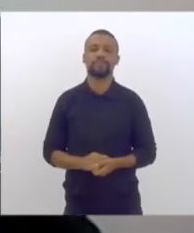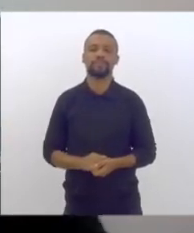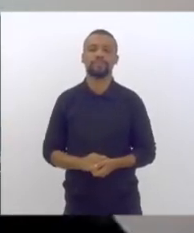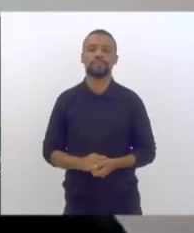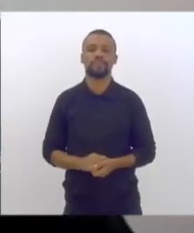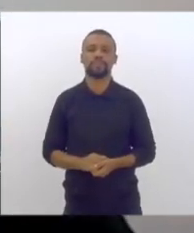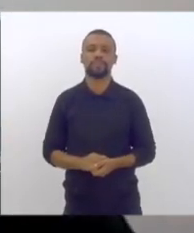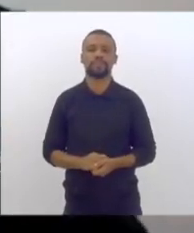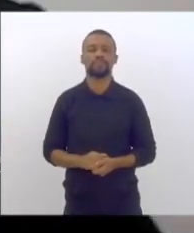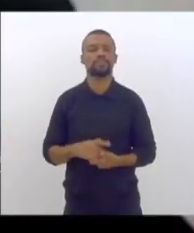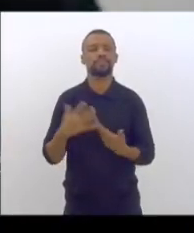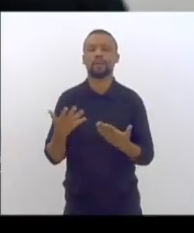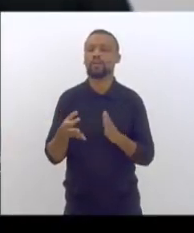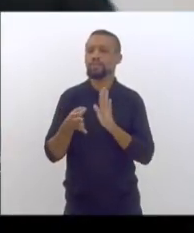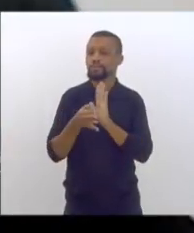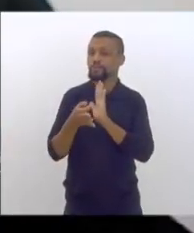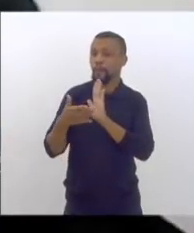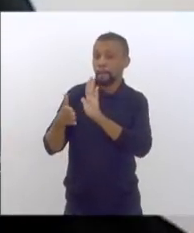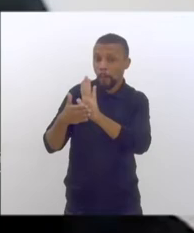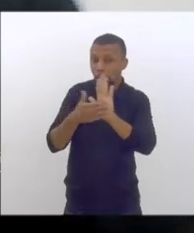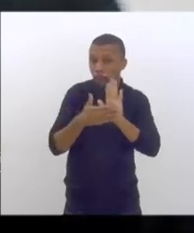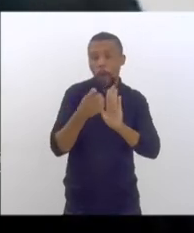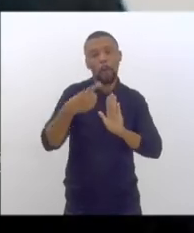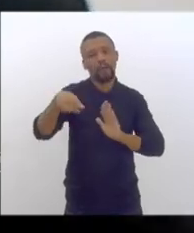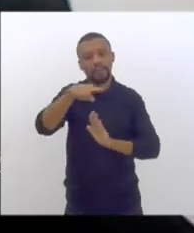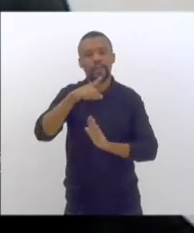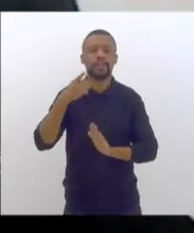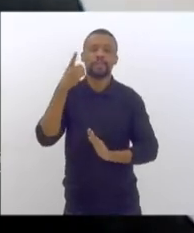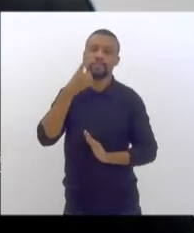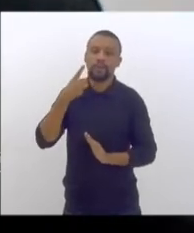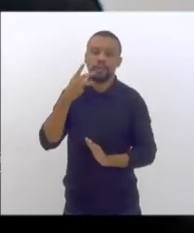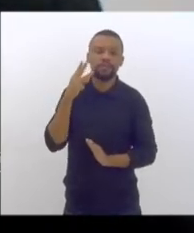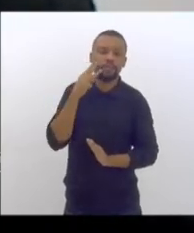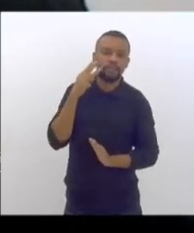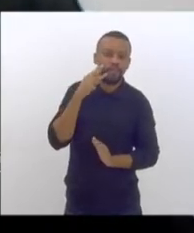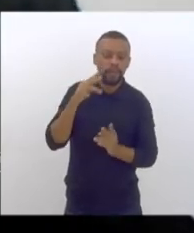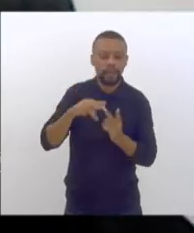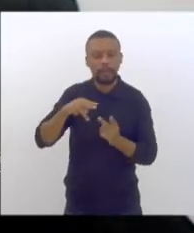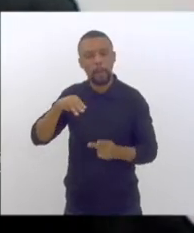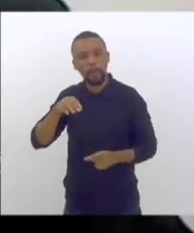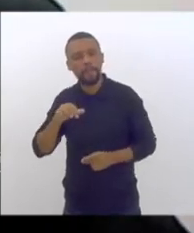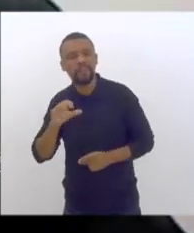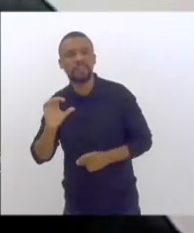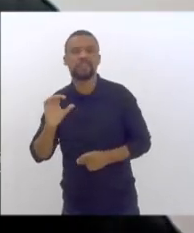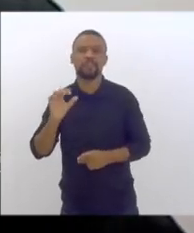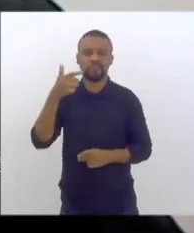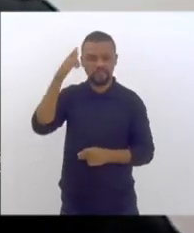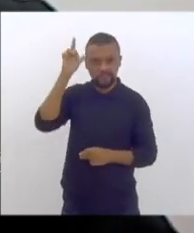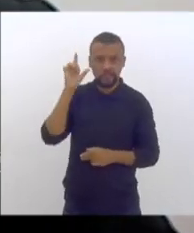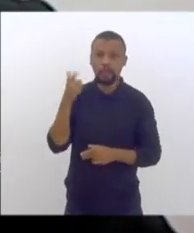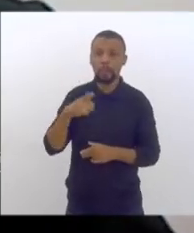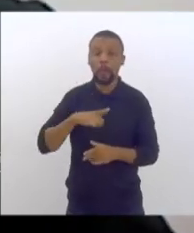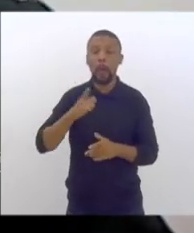e eu queria sugerir Deputado waldeck mim queria o Deputado Luiz Paulo para retirar de folga por uma sessão para